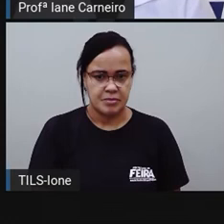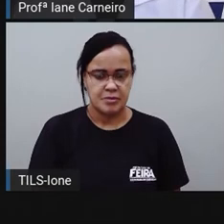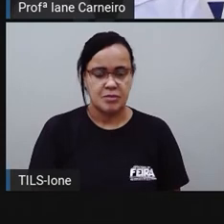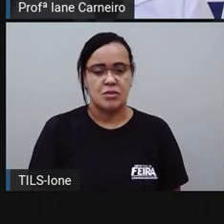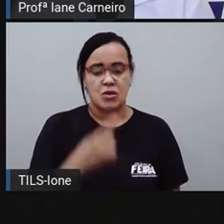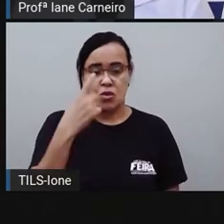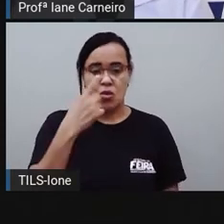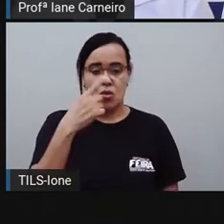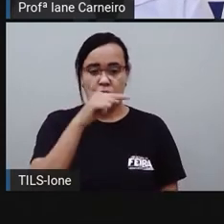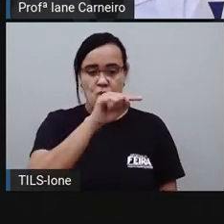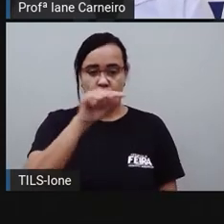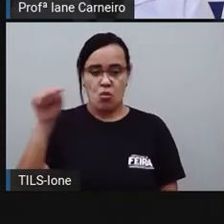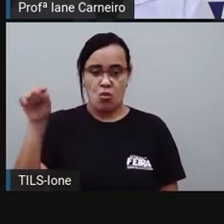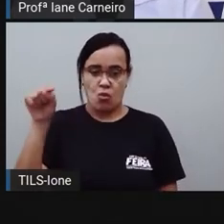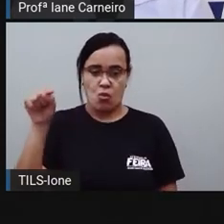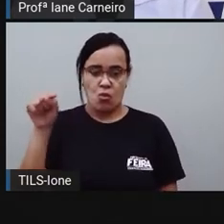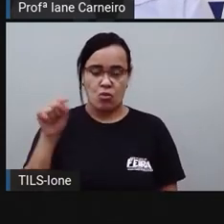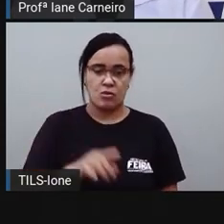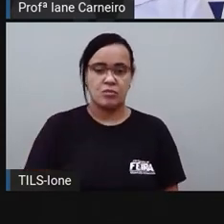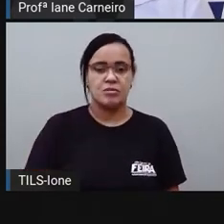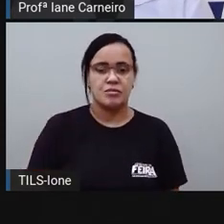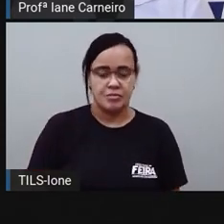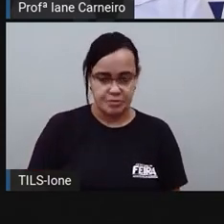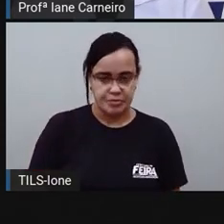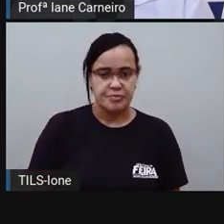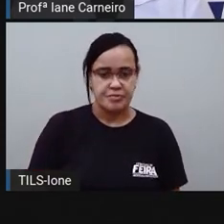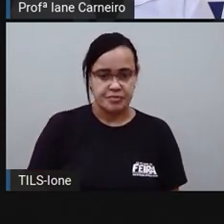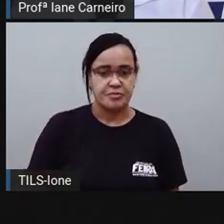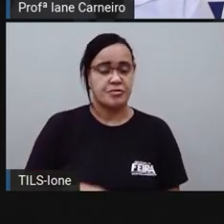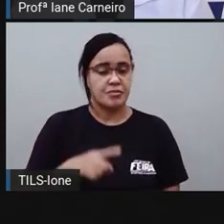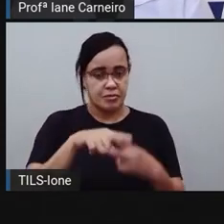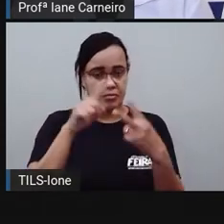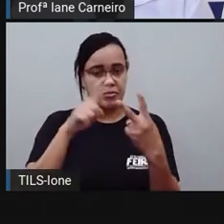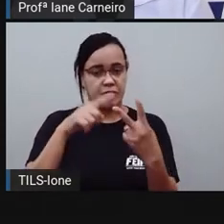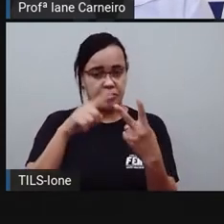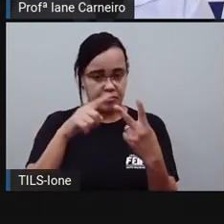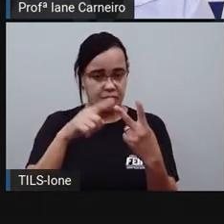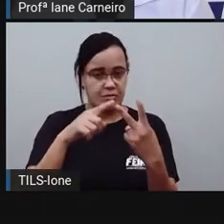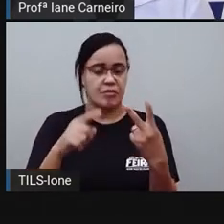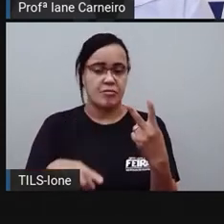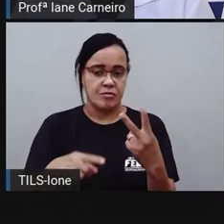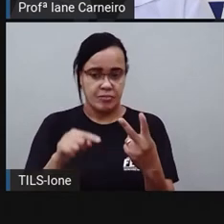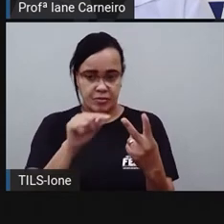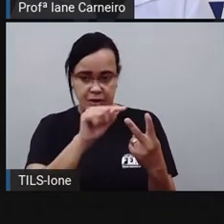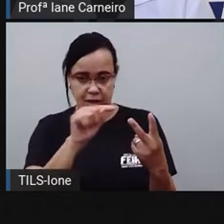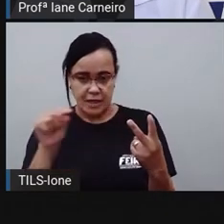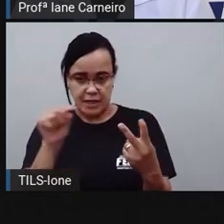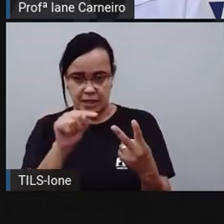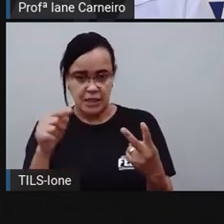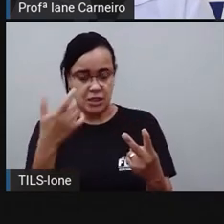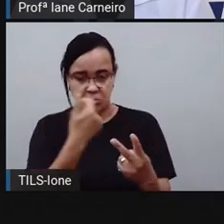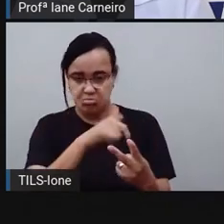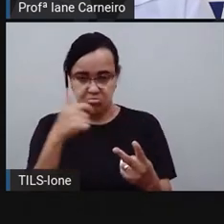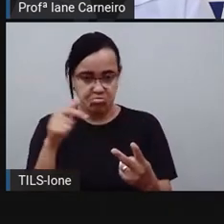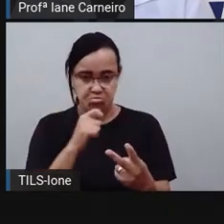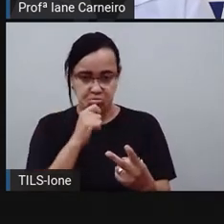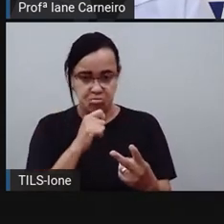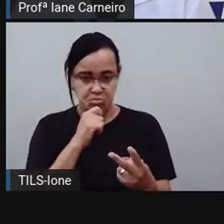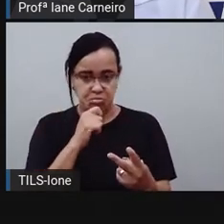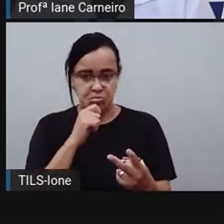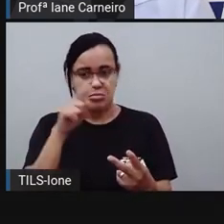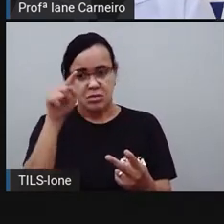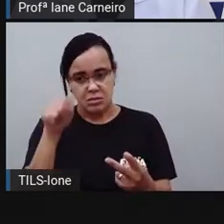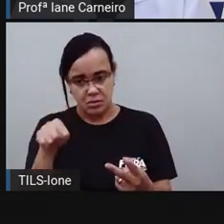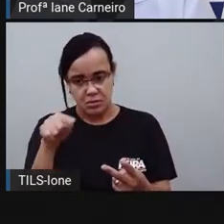retângulo. Esse aqui também é um lado. Esse também e esse também.